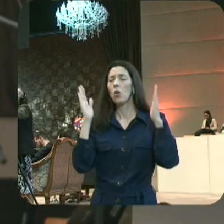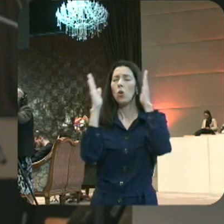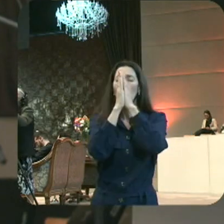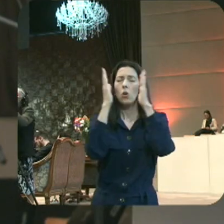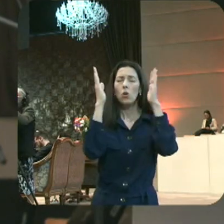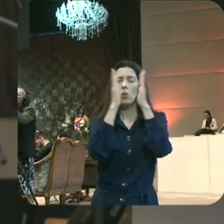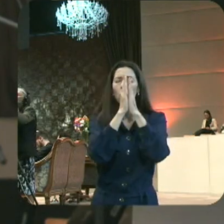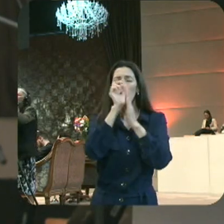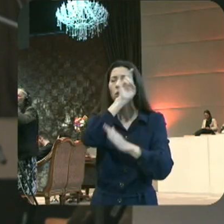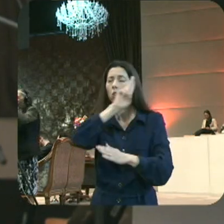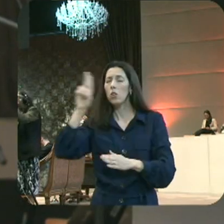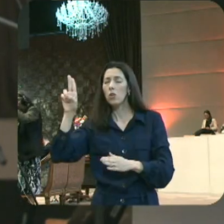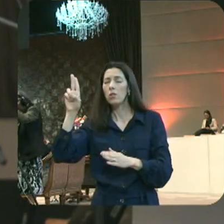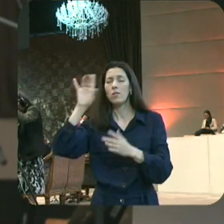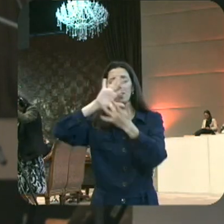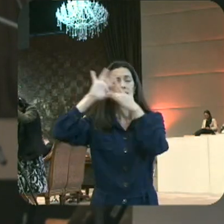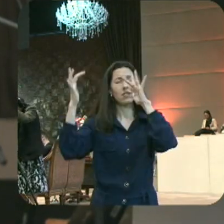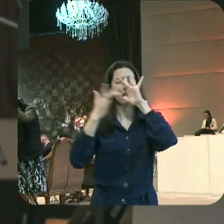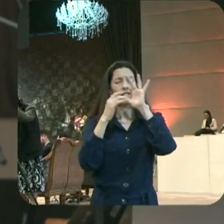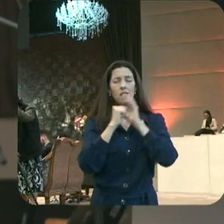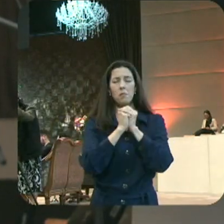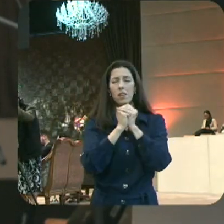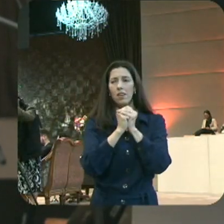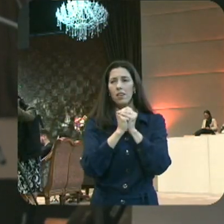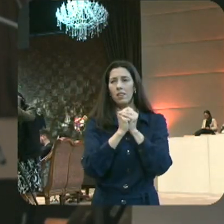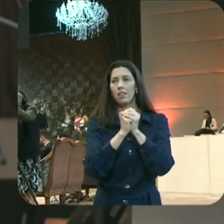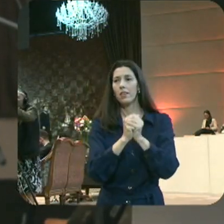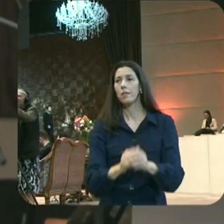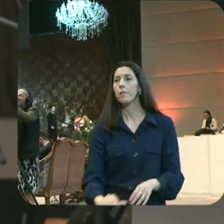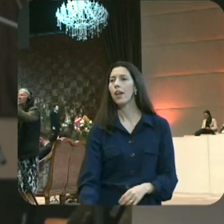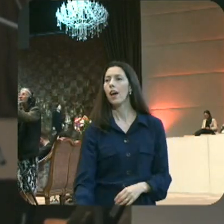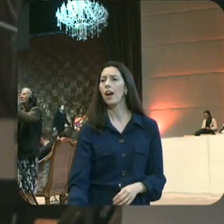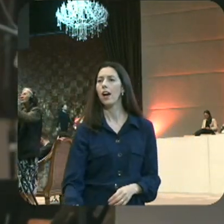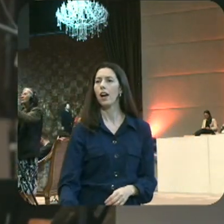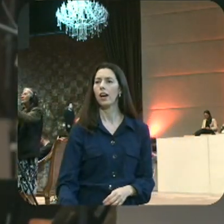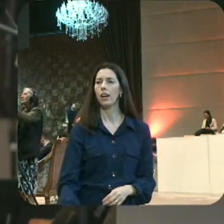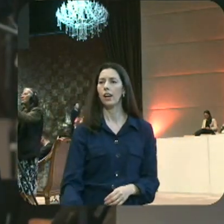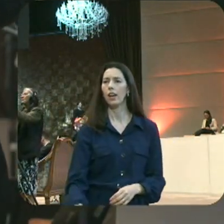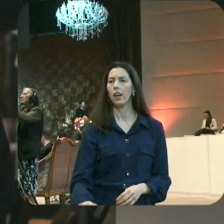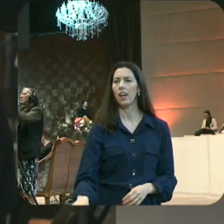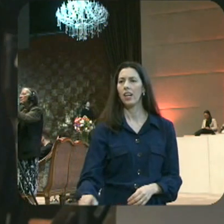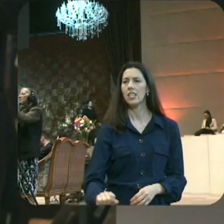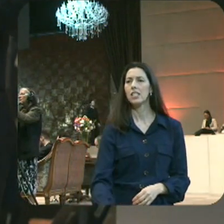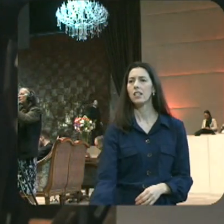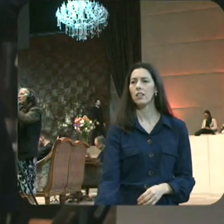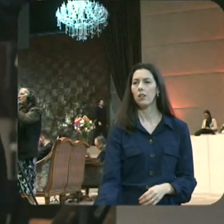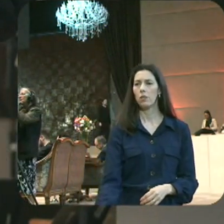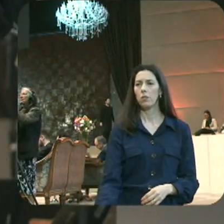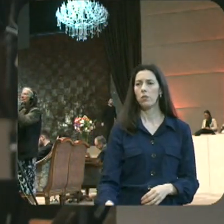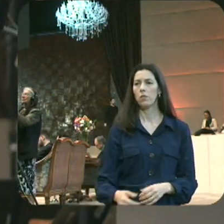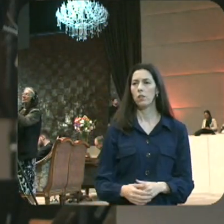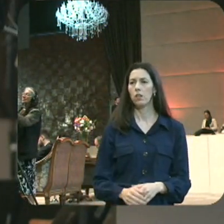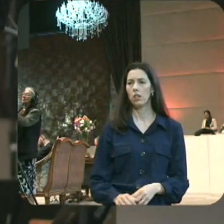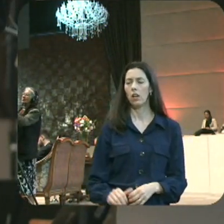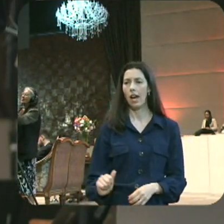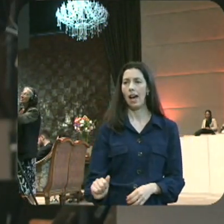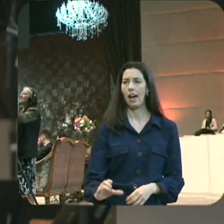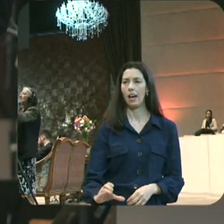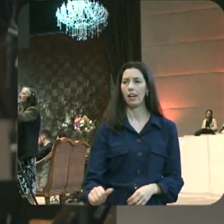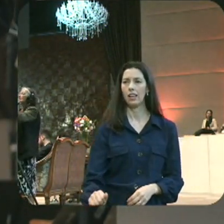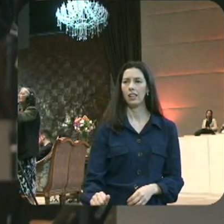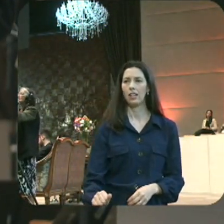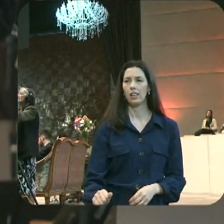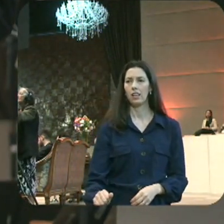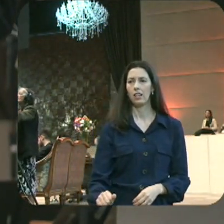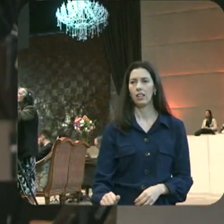que oramos no teu nome. Amém e amém. Eu estava lendo e estudando o capítulo 7 de Josué, que